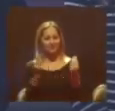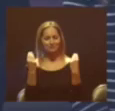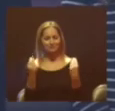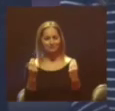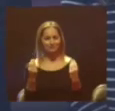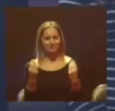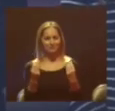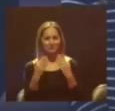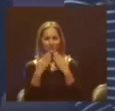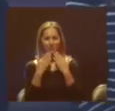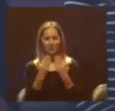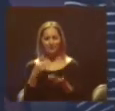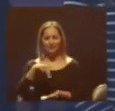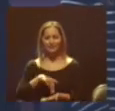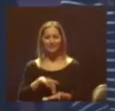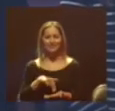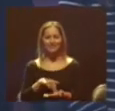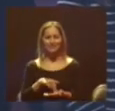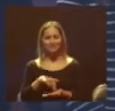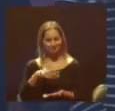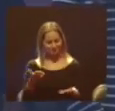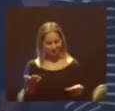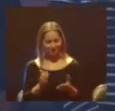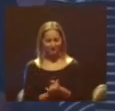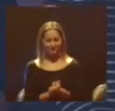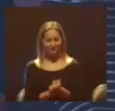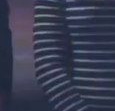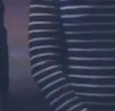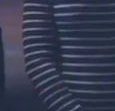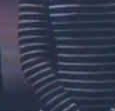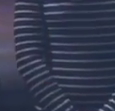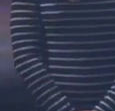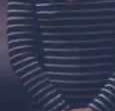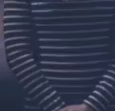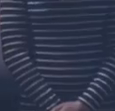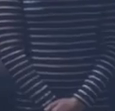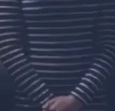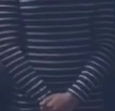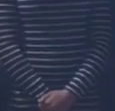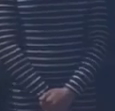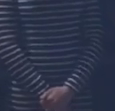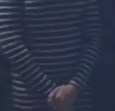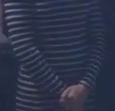maestros. Obrigada por estarem aqui e pela vossa presença aqui. Vamos continuar o espetáculo.